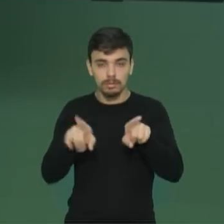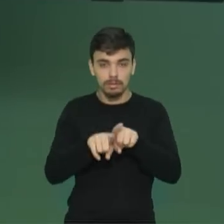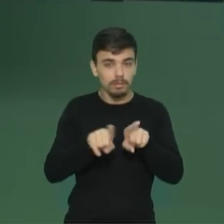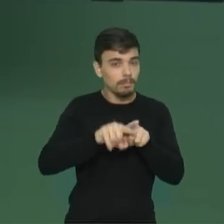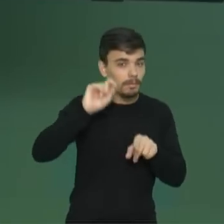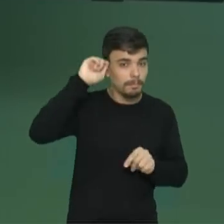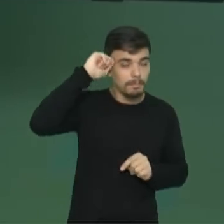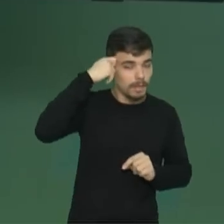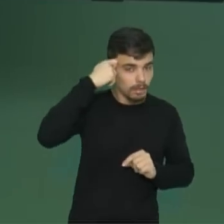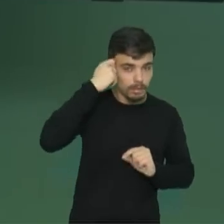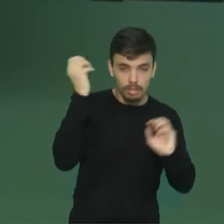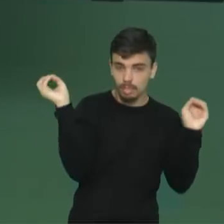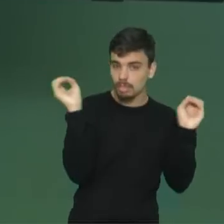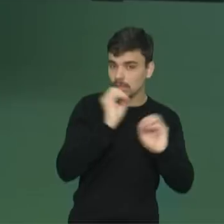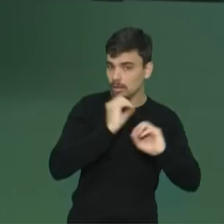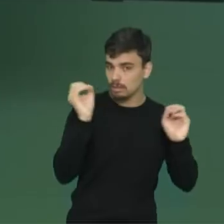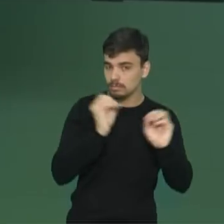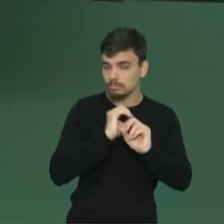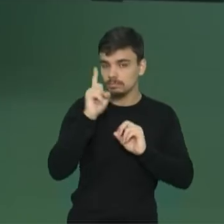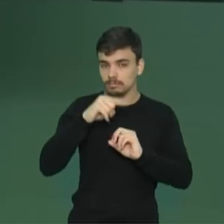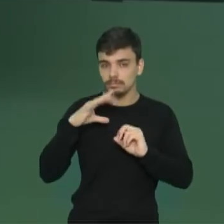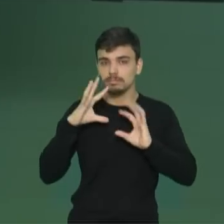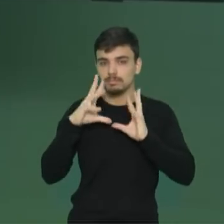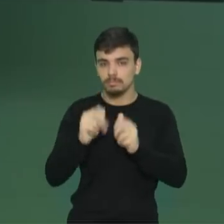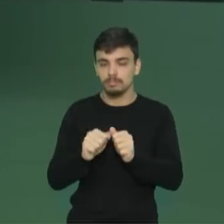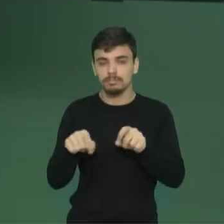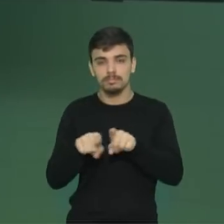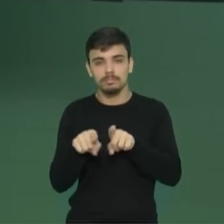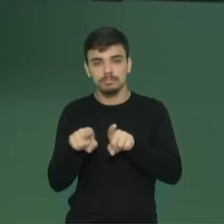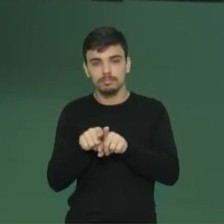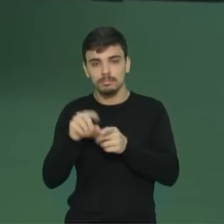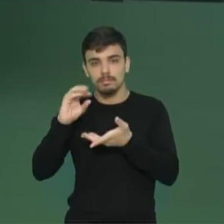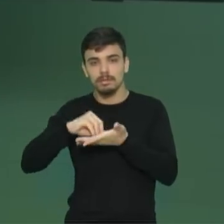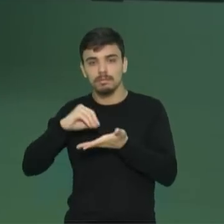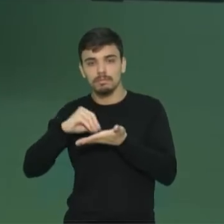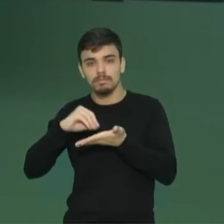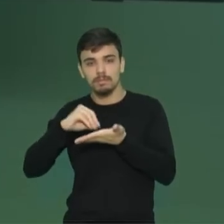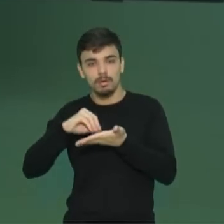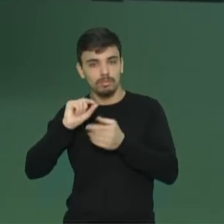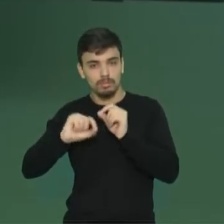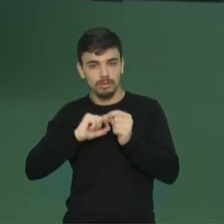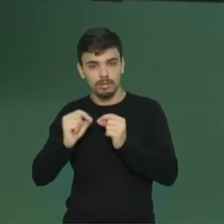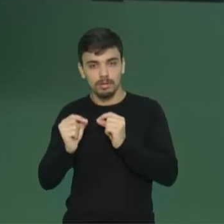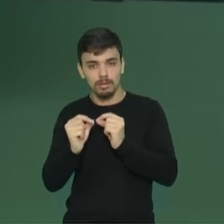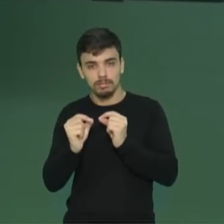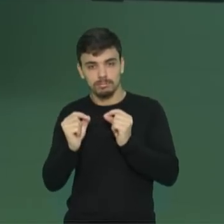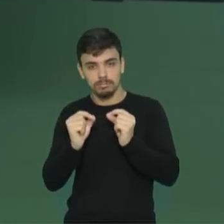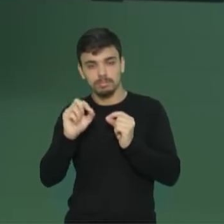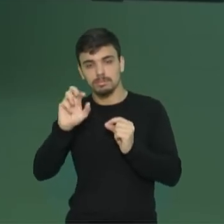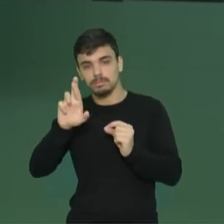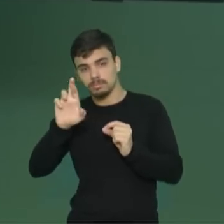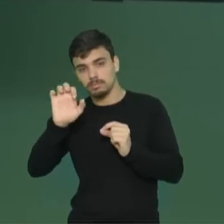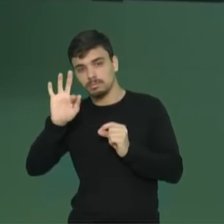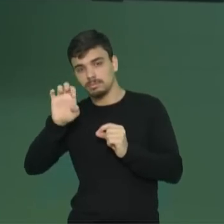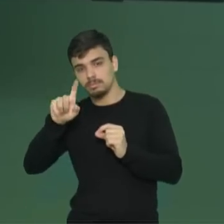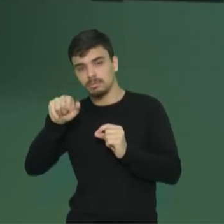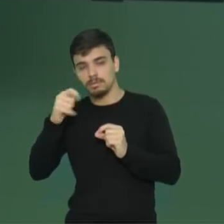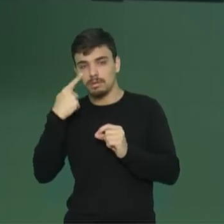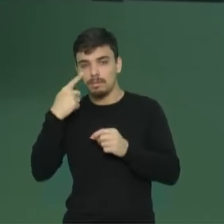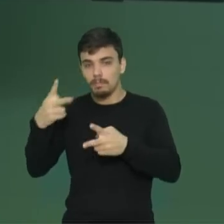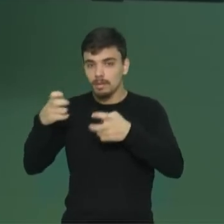não reflete. Ela fica com todas as cores e ela tem ausência de reflexão. Por exemplo, vocês podem ver a camiseta do